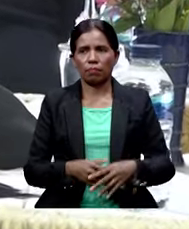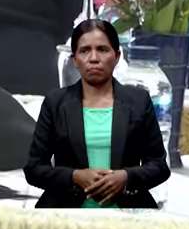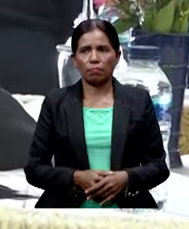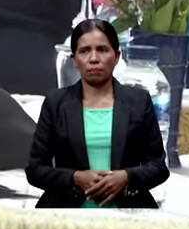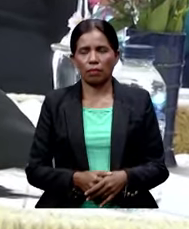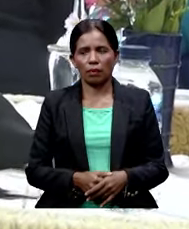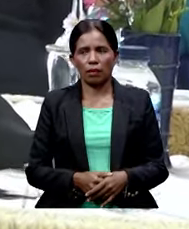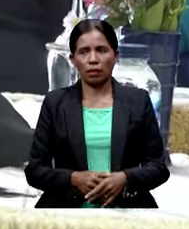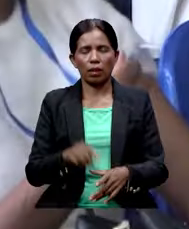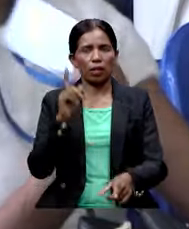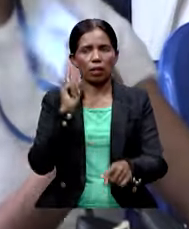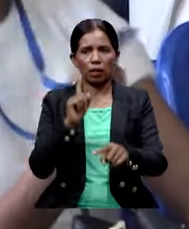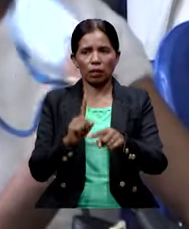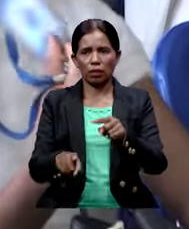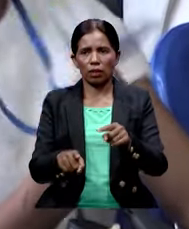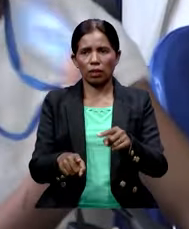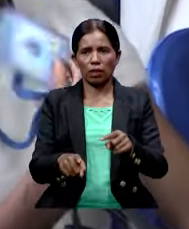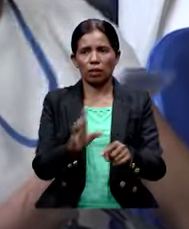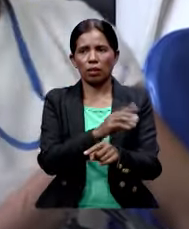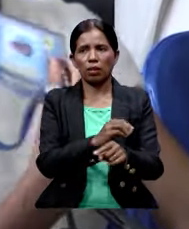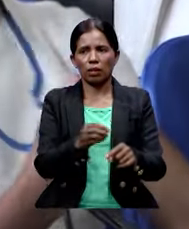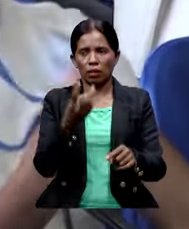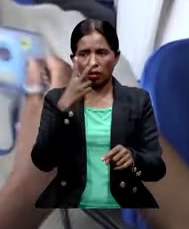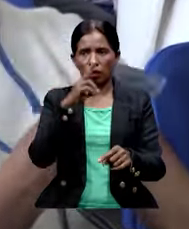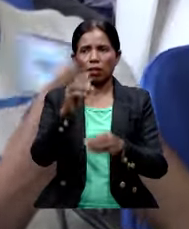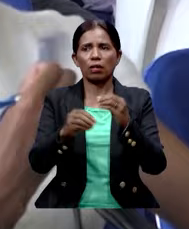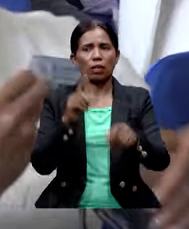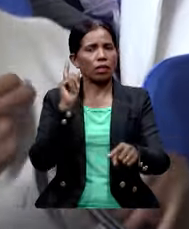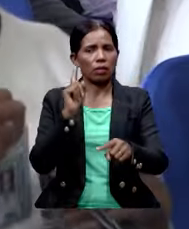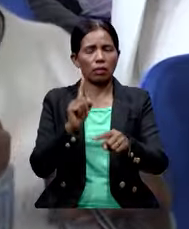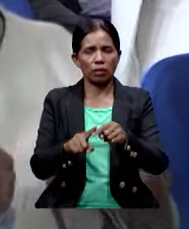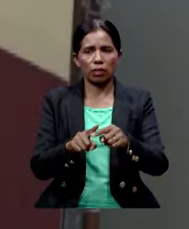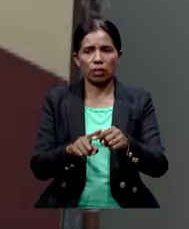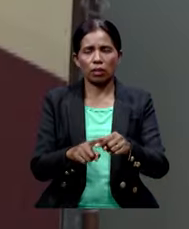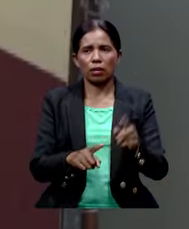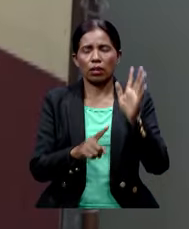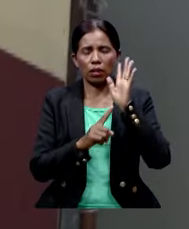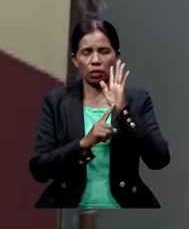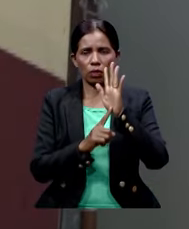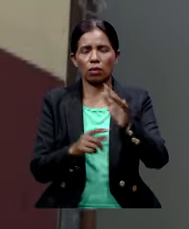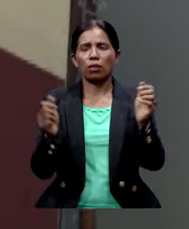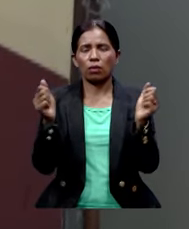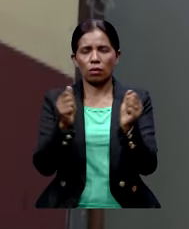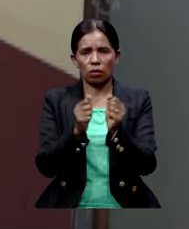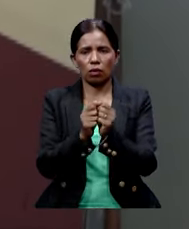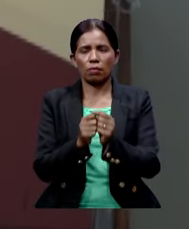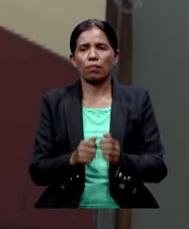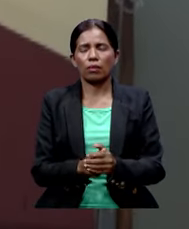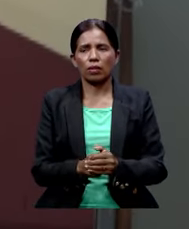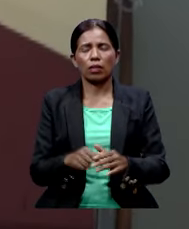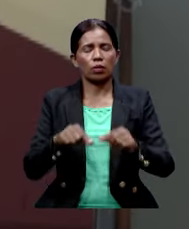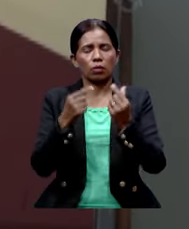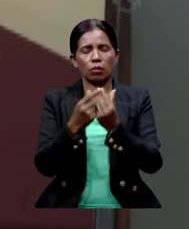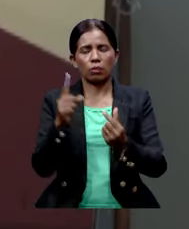E Duni Labele de Pengarui, Labele influenciado o grupo de